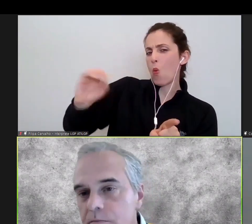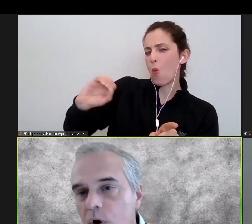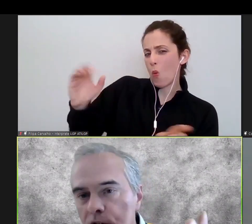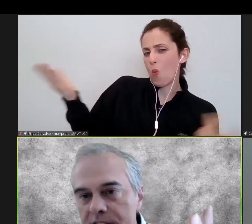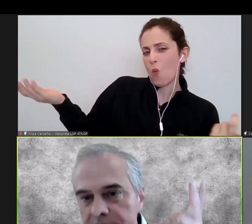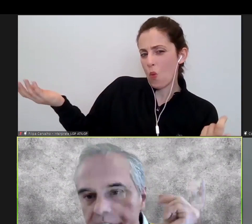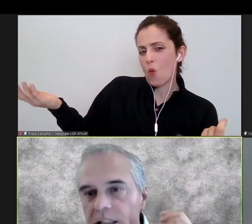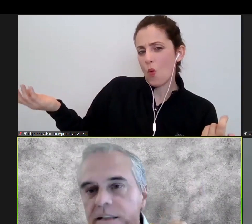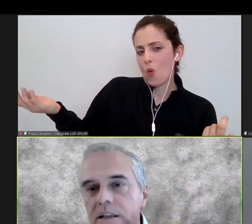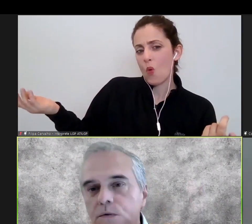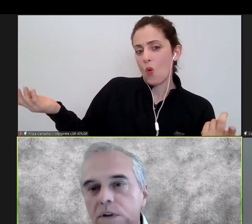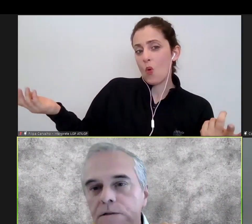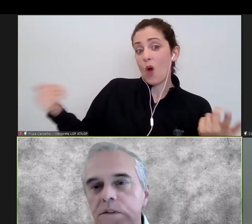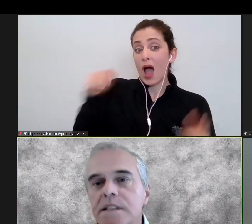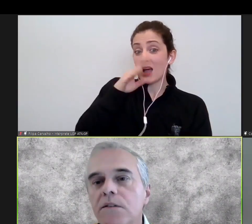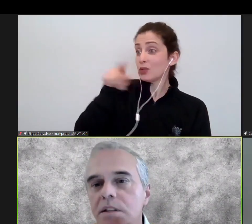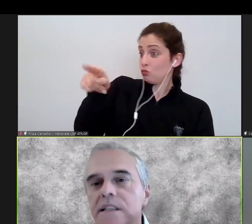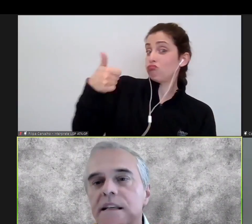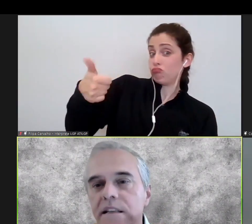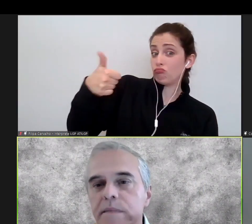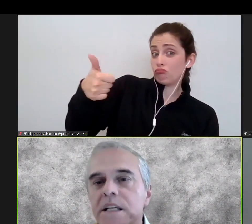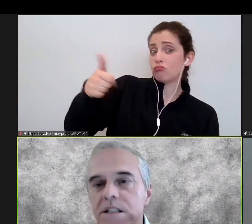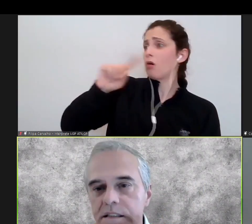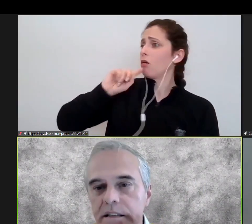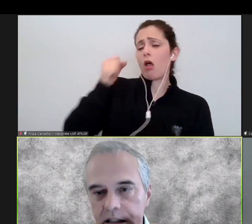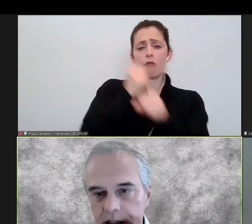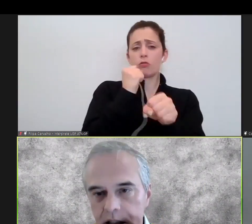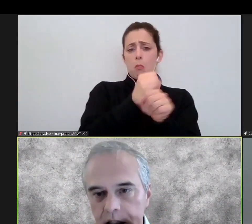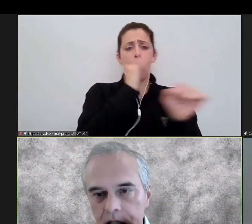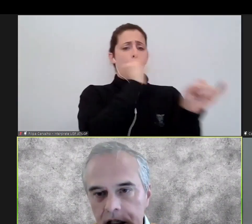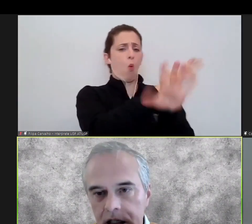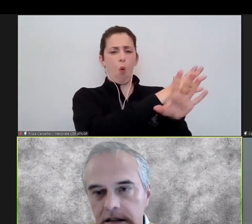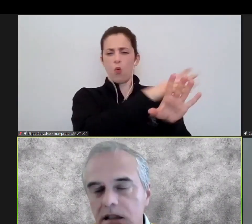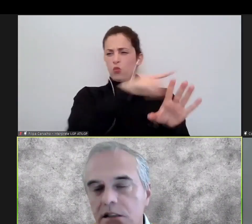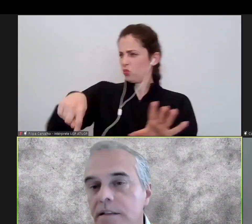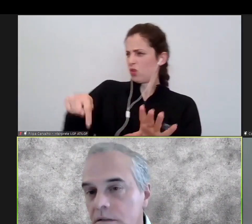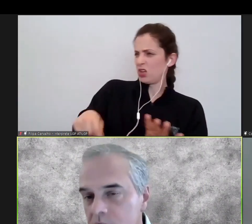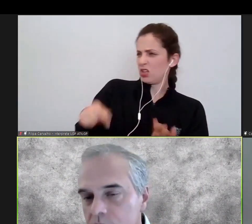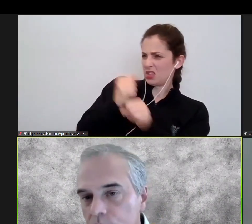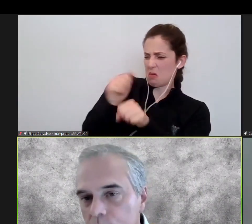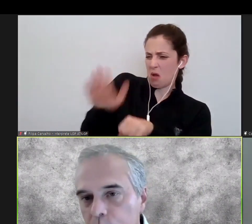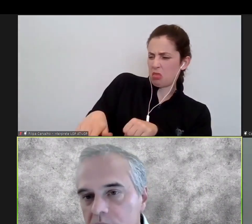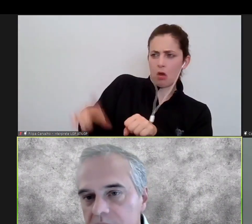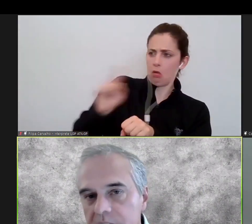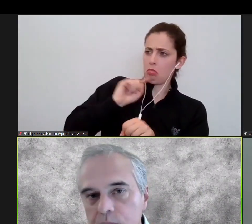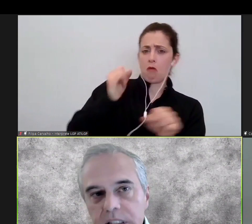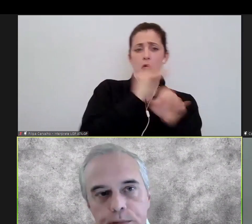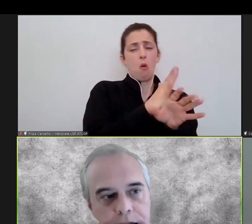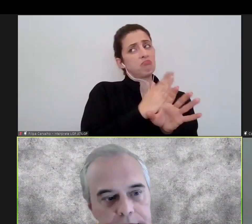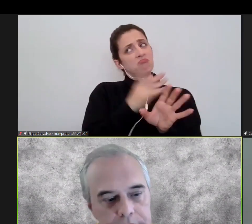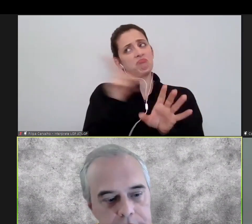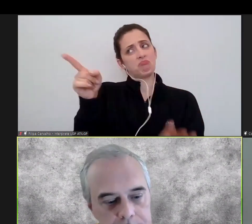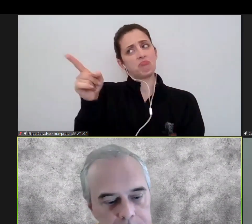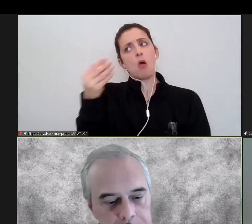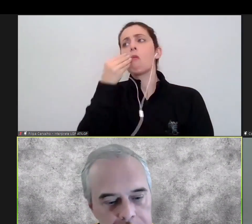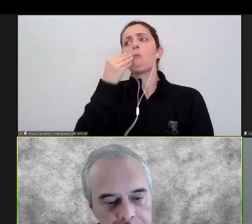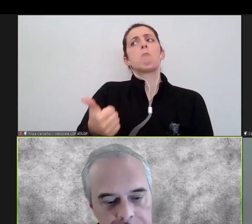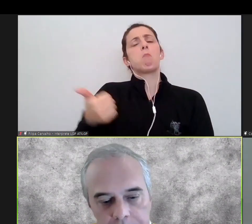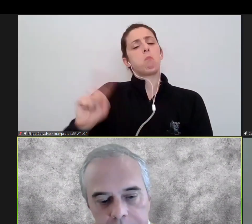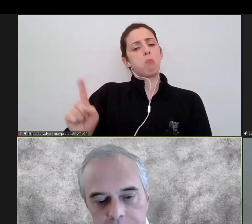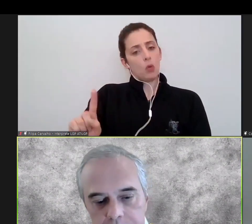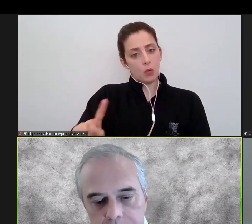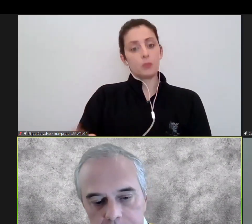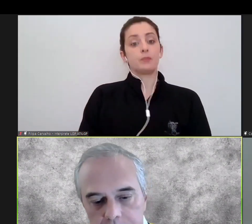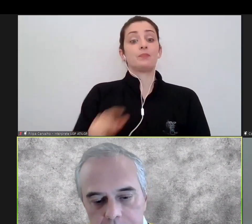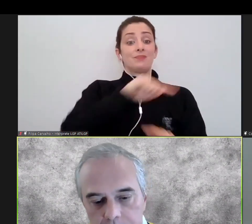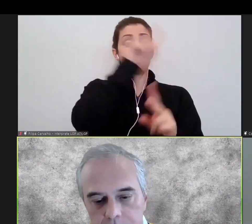você é bom, você deveria estar numa outra função e não exatamente essa daqui. Entendeu? E o segundo ponto, que ele é muito importante,